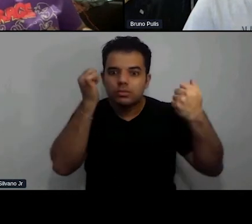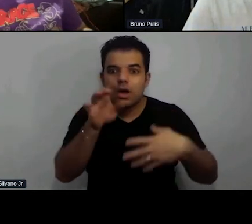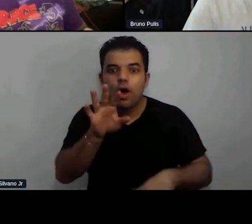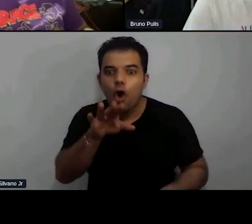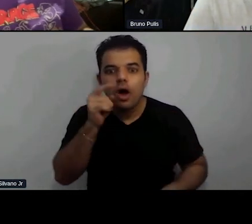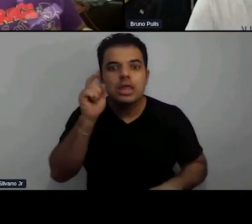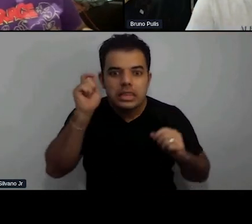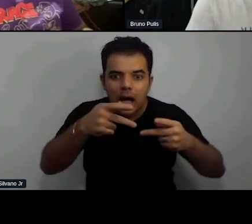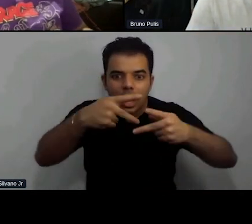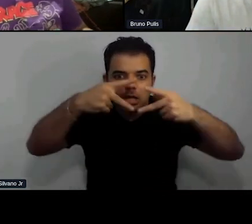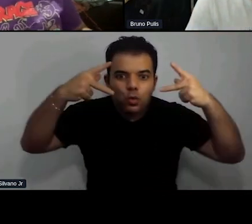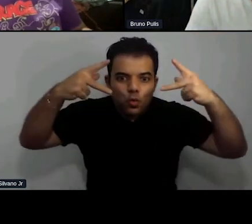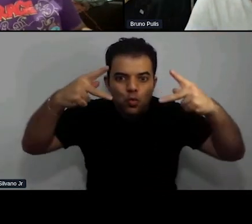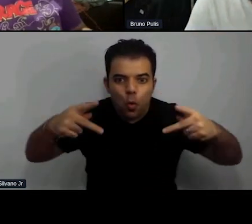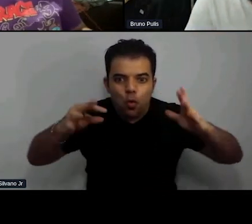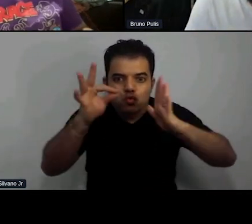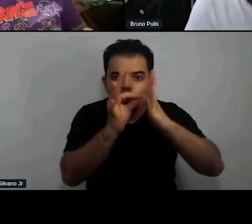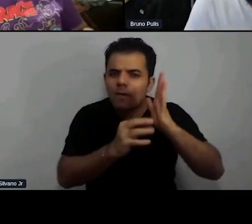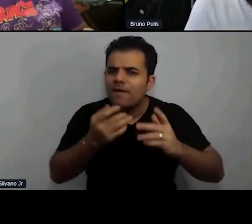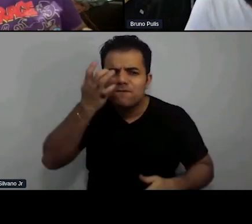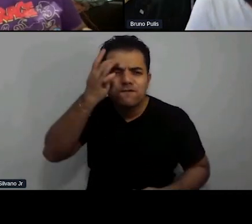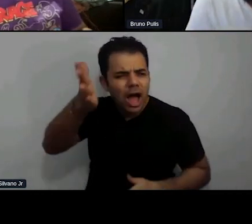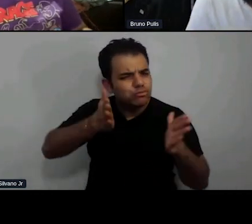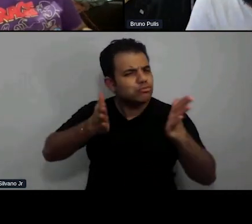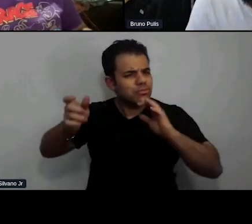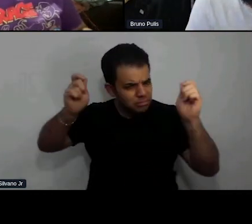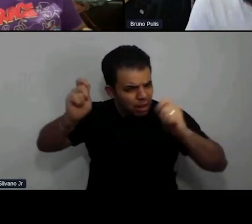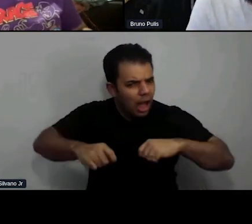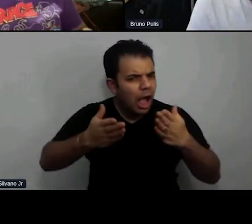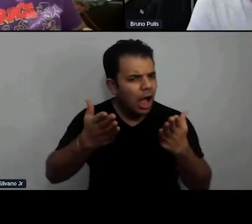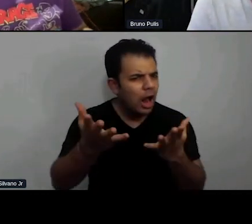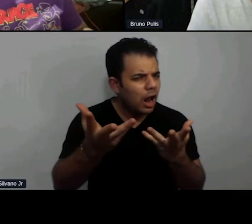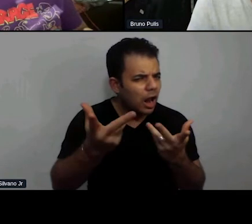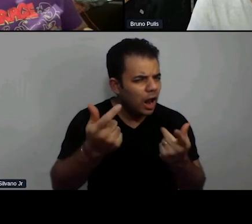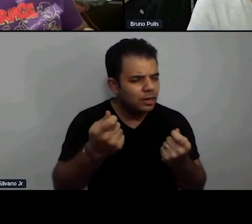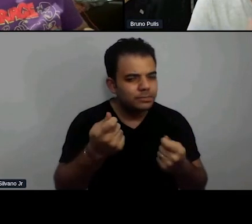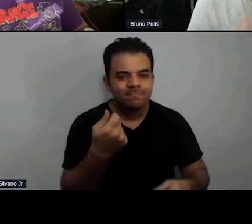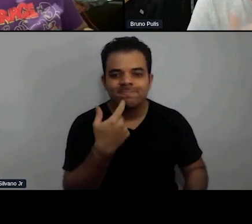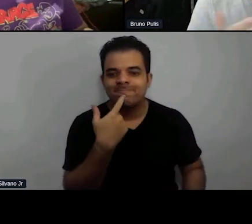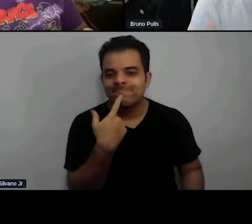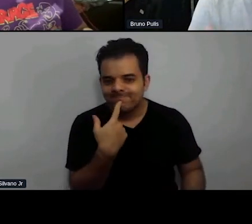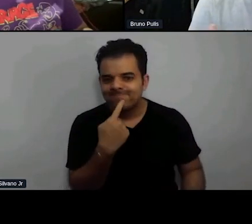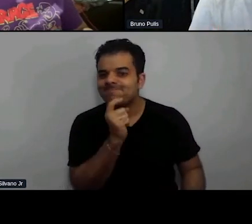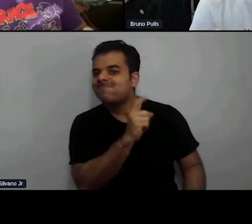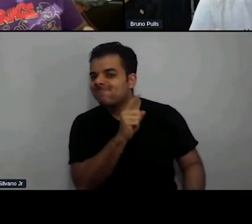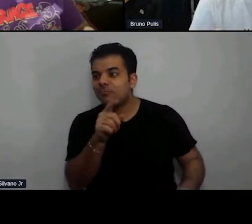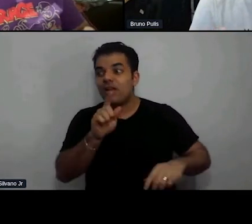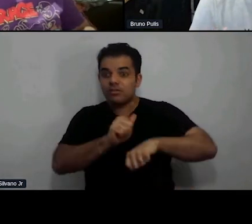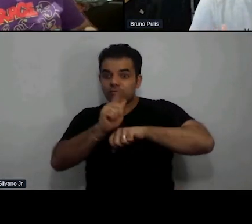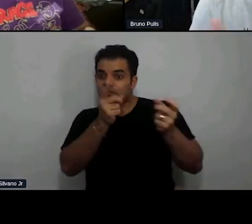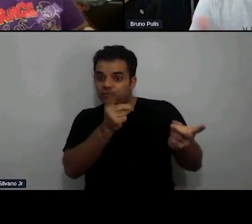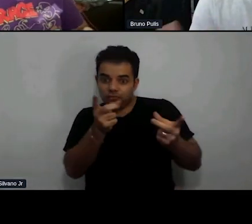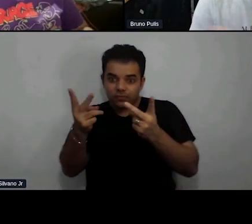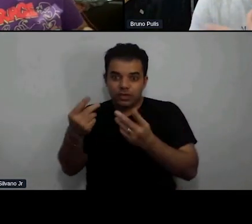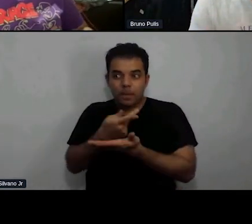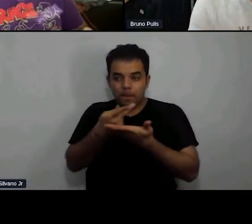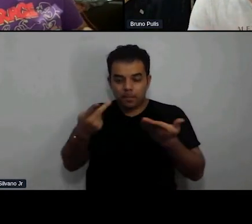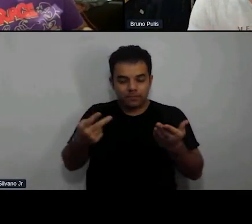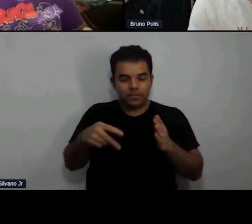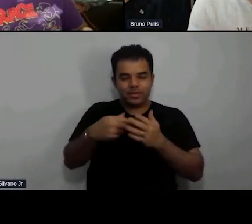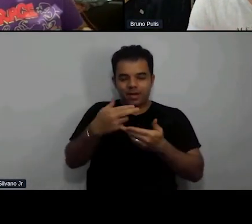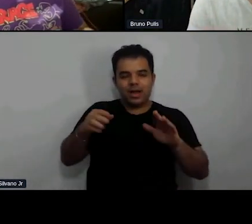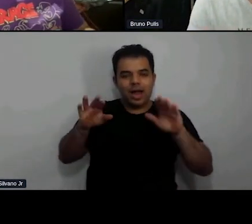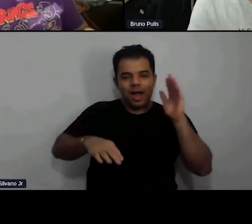você colocando uma linha de código, você torna o seu site acessível. Para vender isso para pessoal de gestão que não tem conhecimento